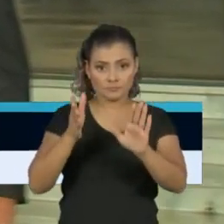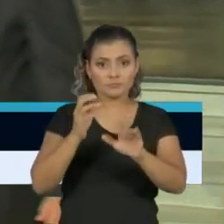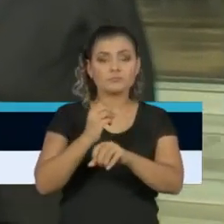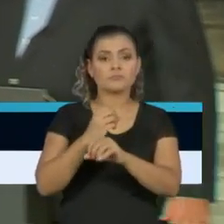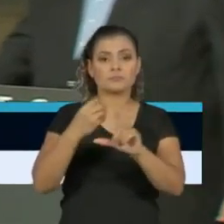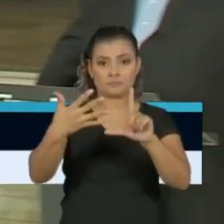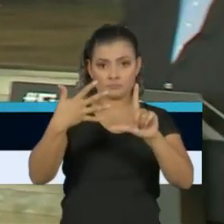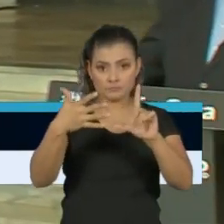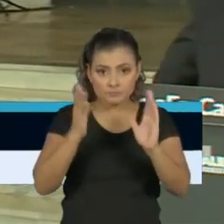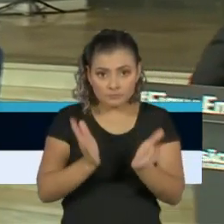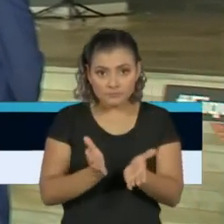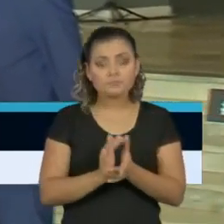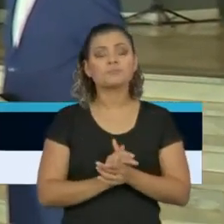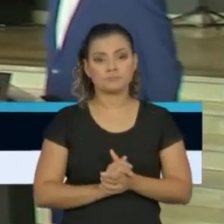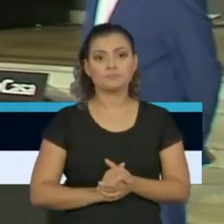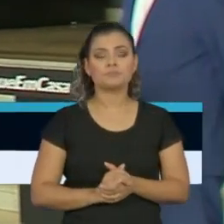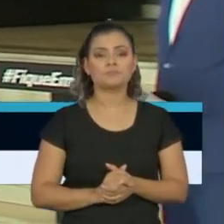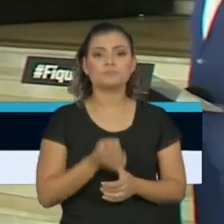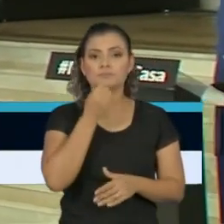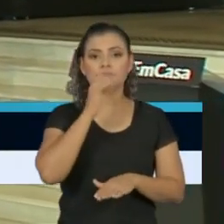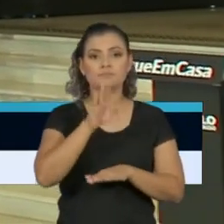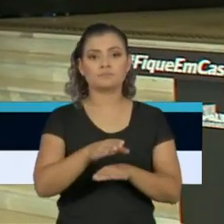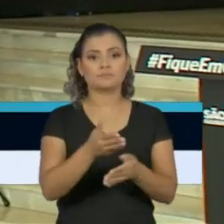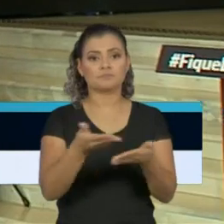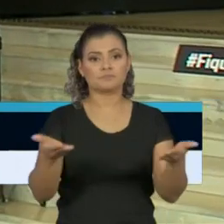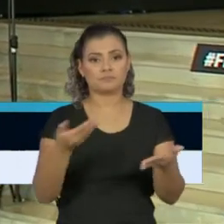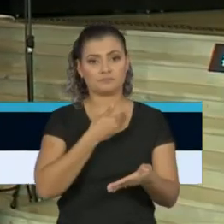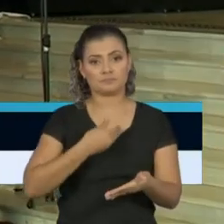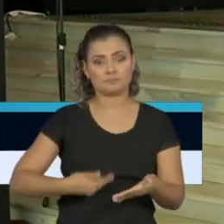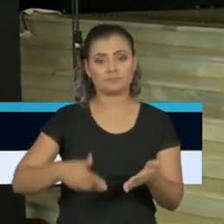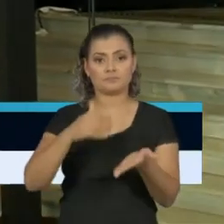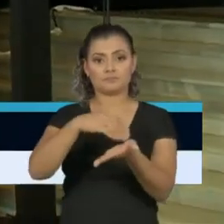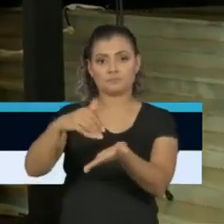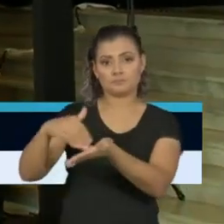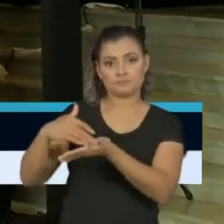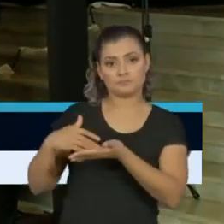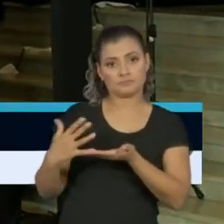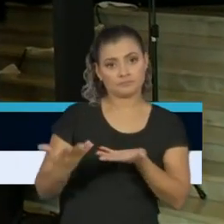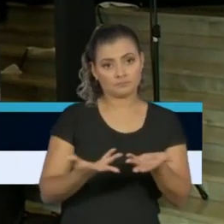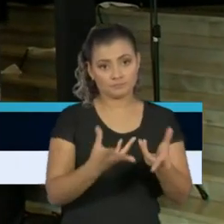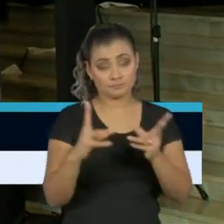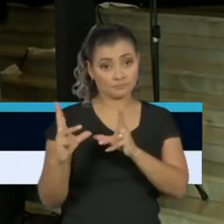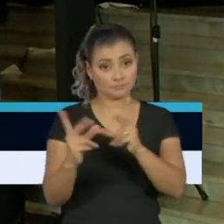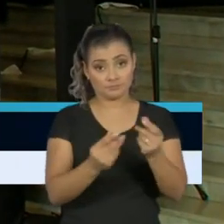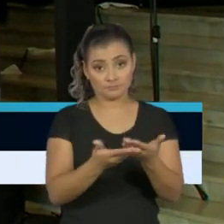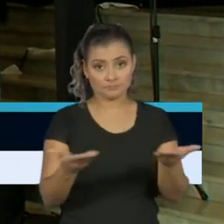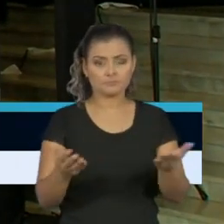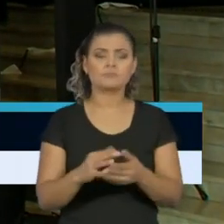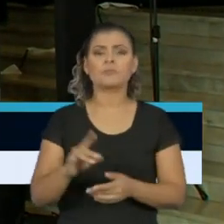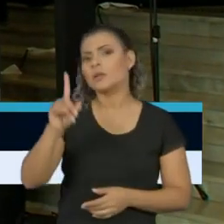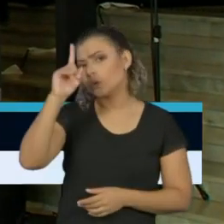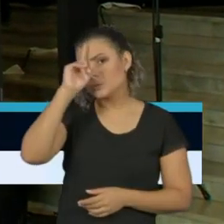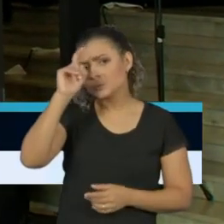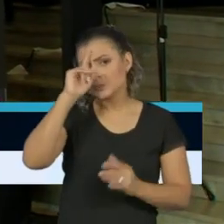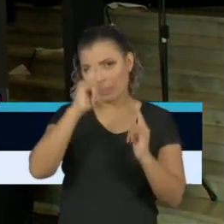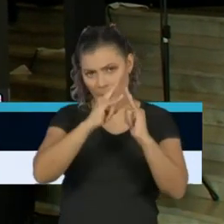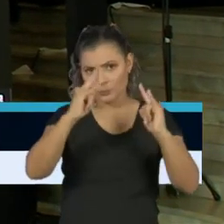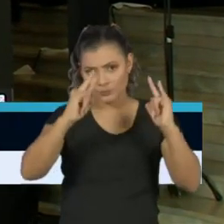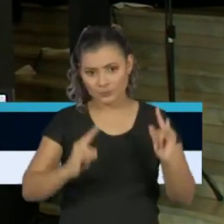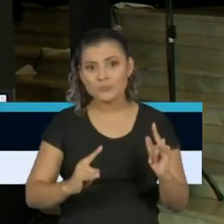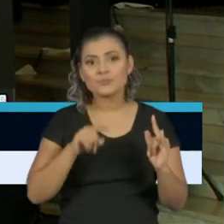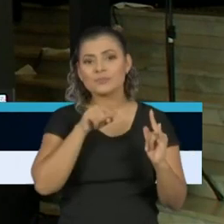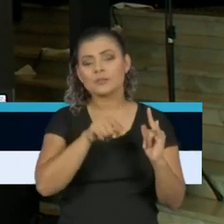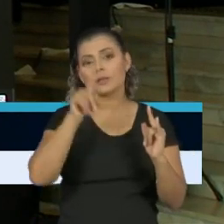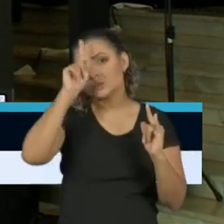pergunta, por favor. Boa tarde, governador, secretários. Sobre os hospitais de campanha instalados